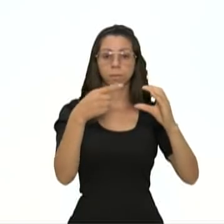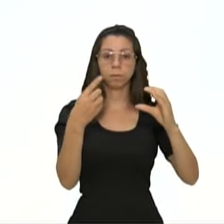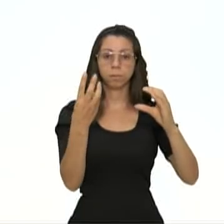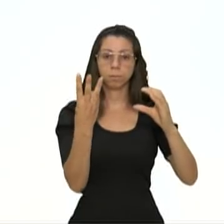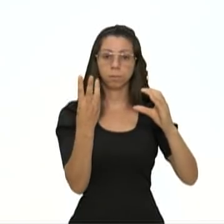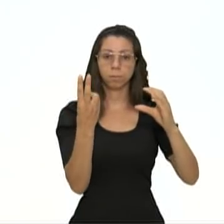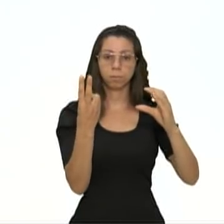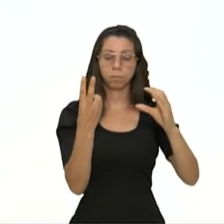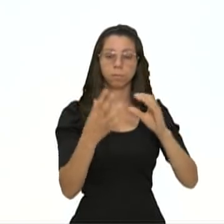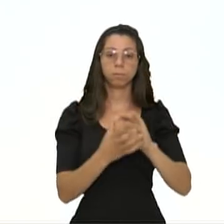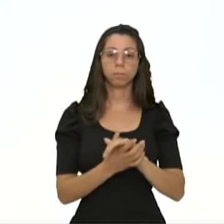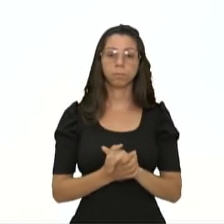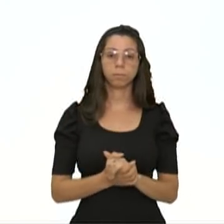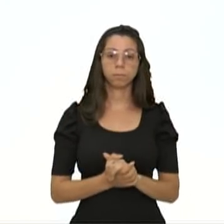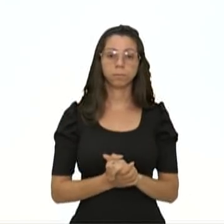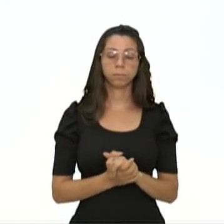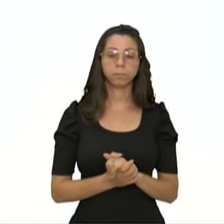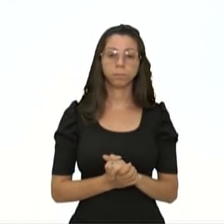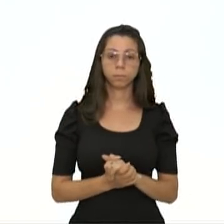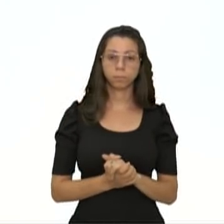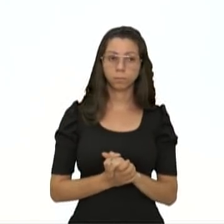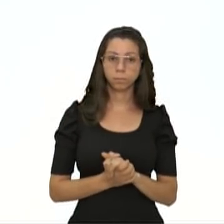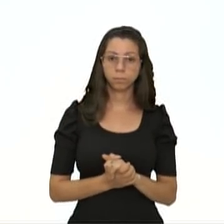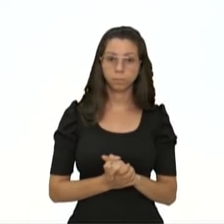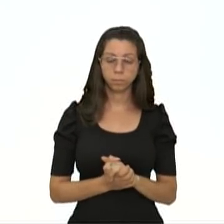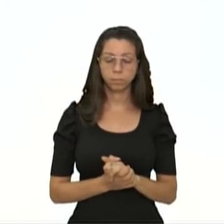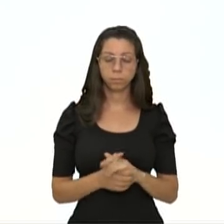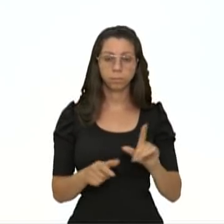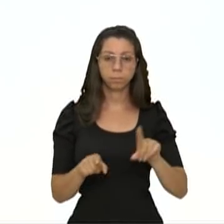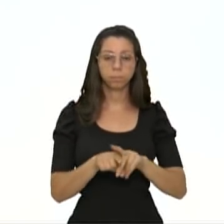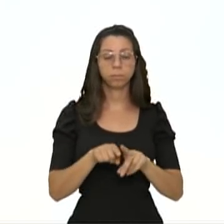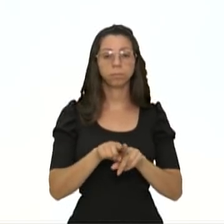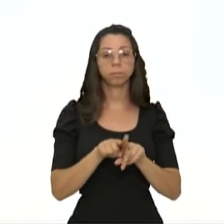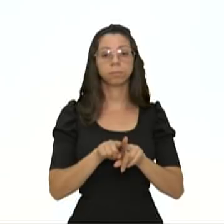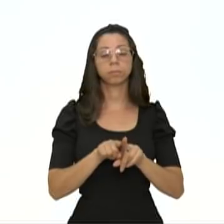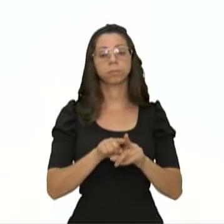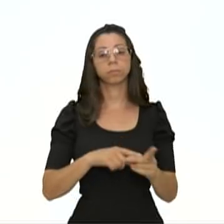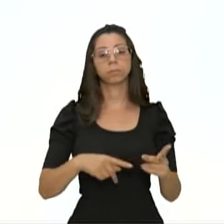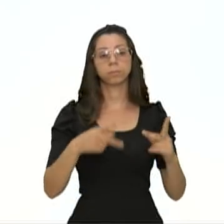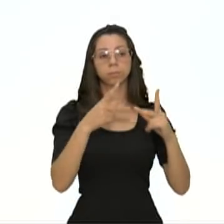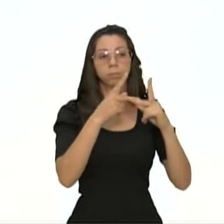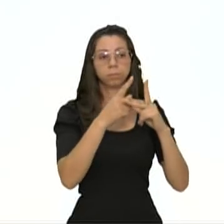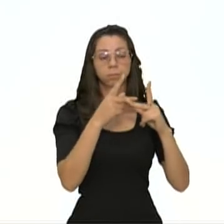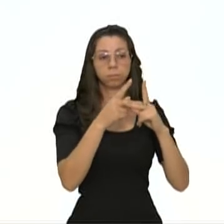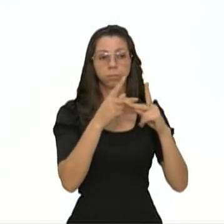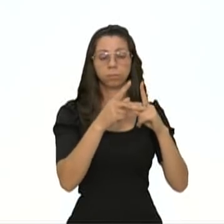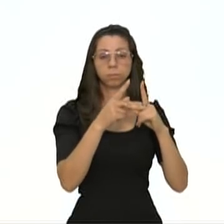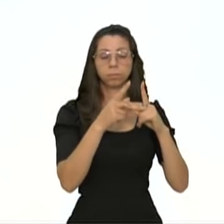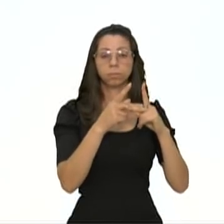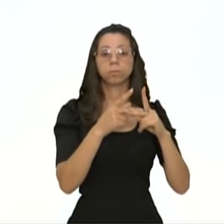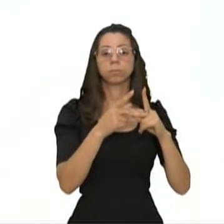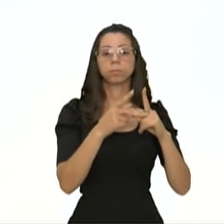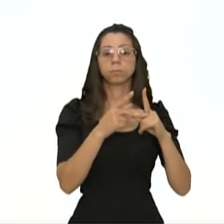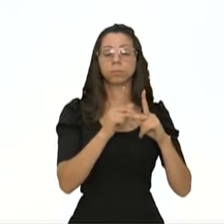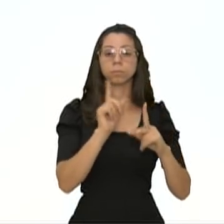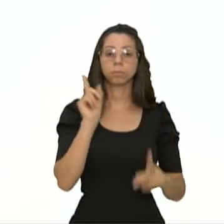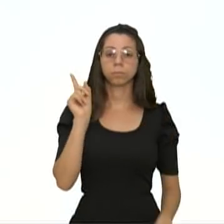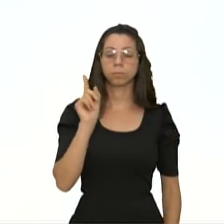menos 32. Certinho? Discriminante delta, calculei o valor de delta